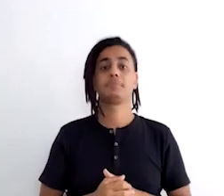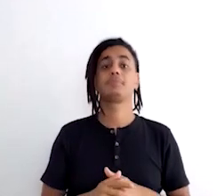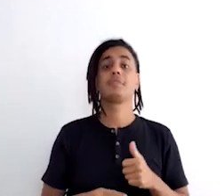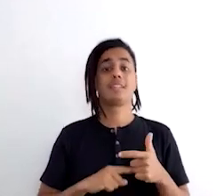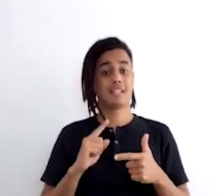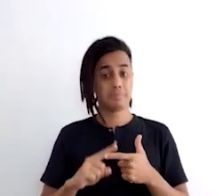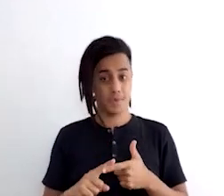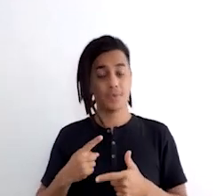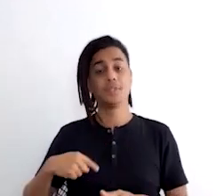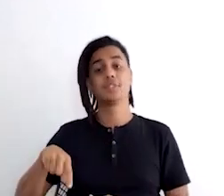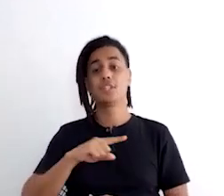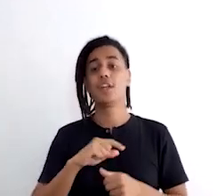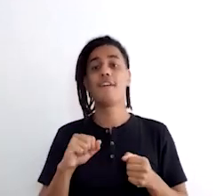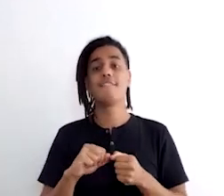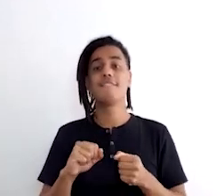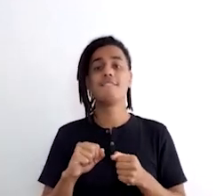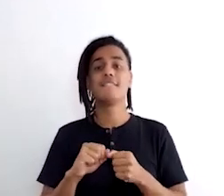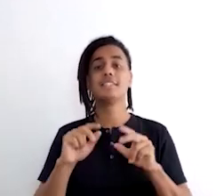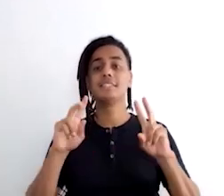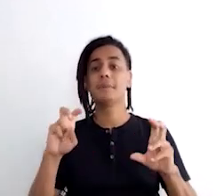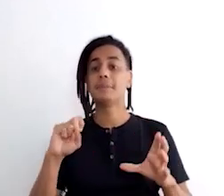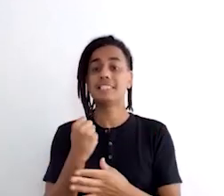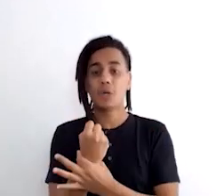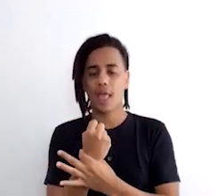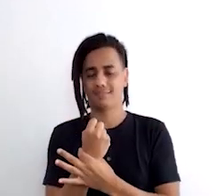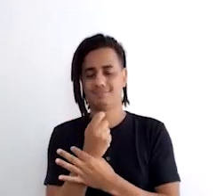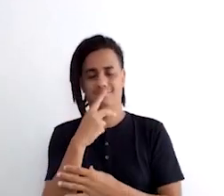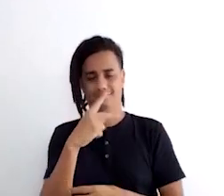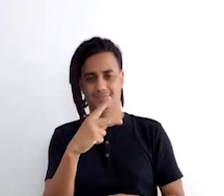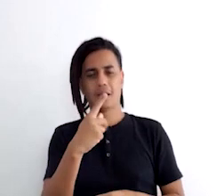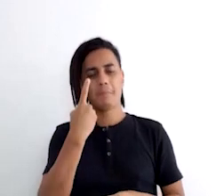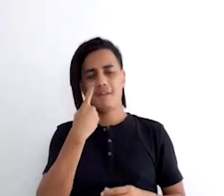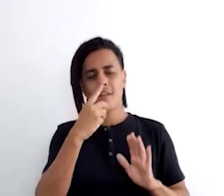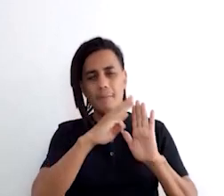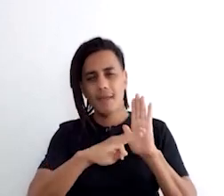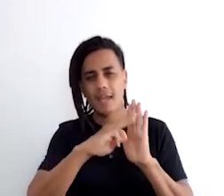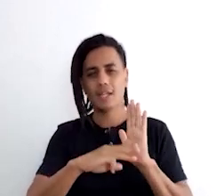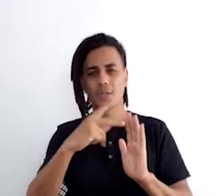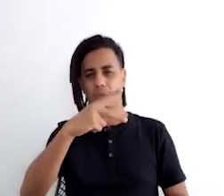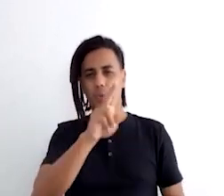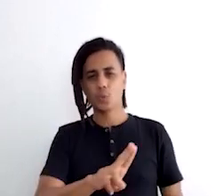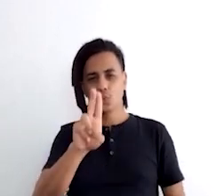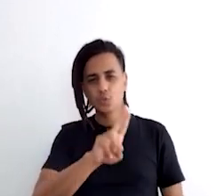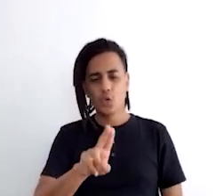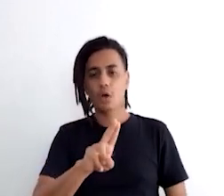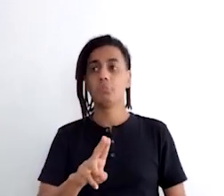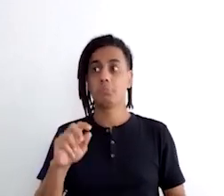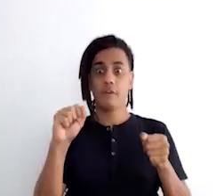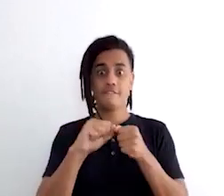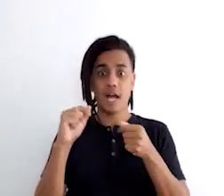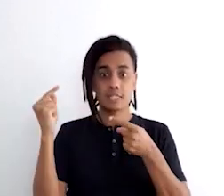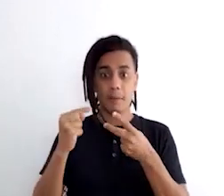parte de segurança em cima disso, para saber se os métodos utilizados foram feitos de maneira